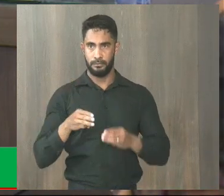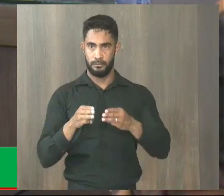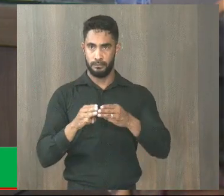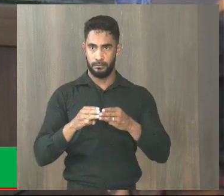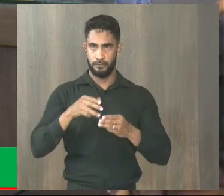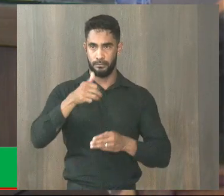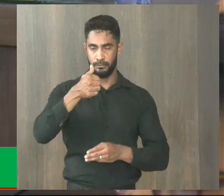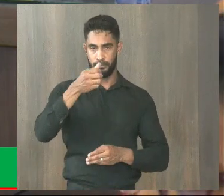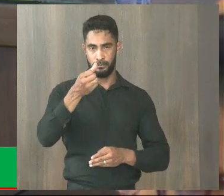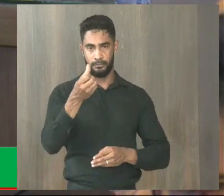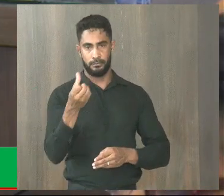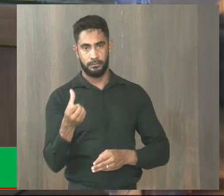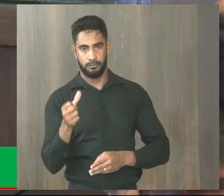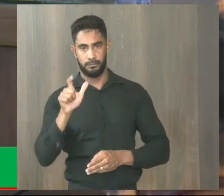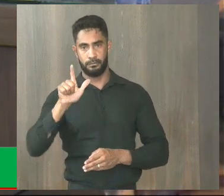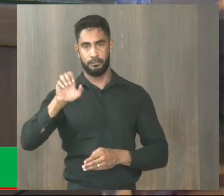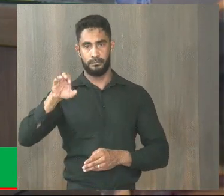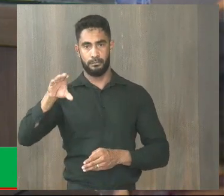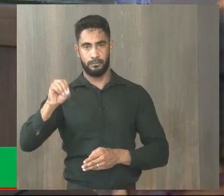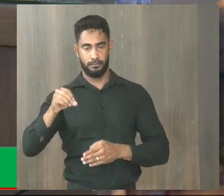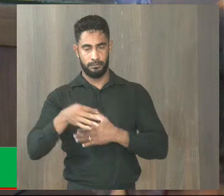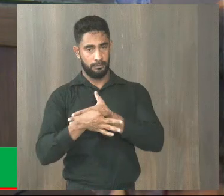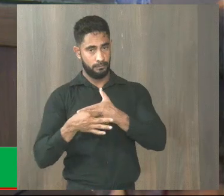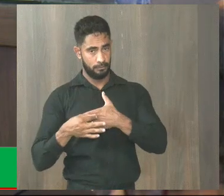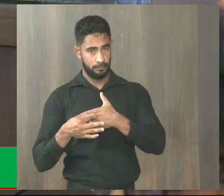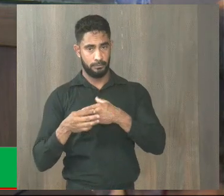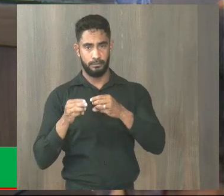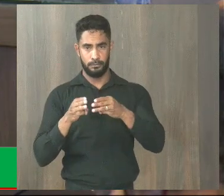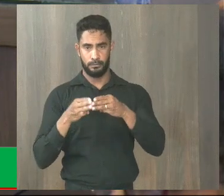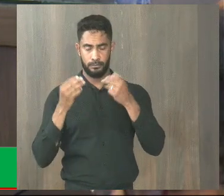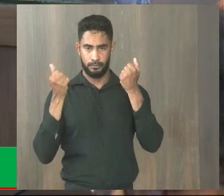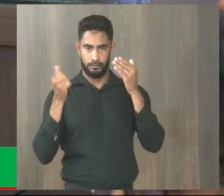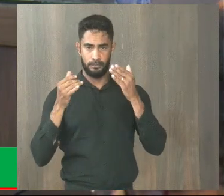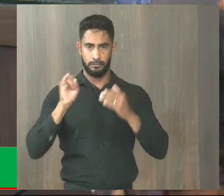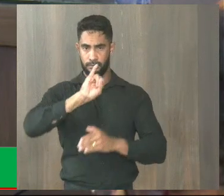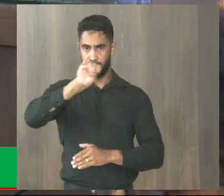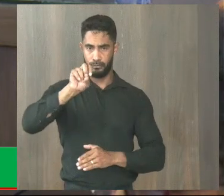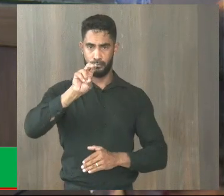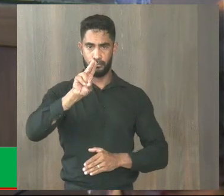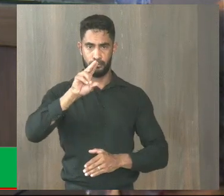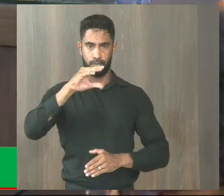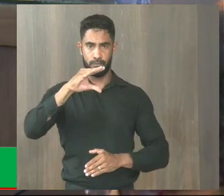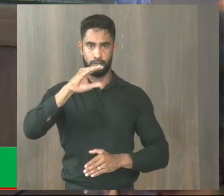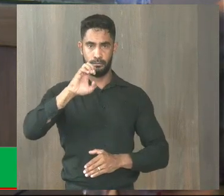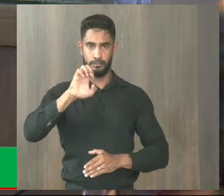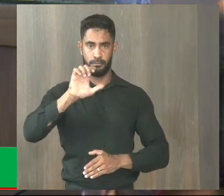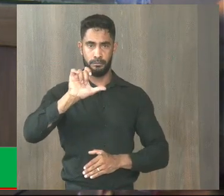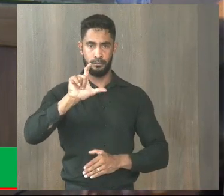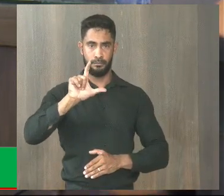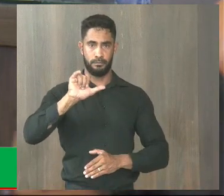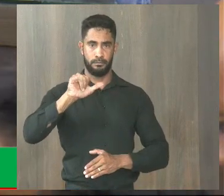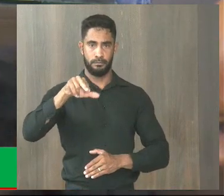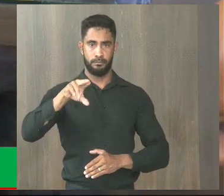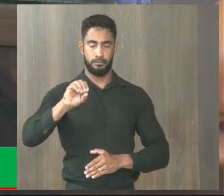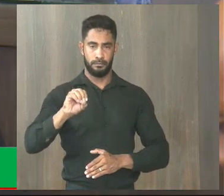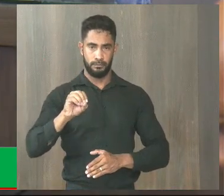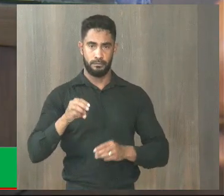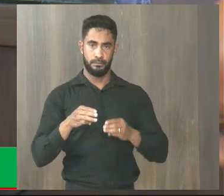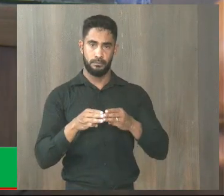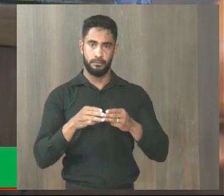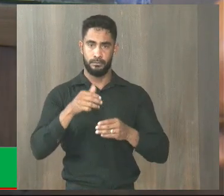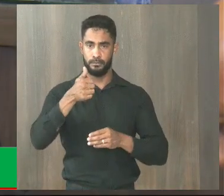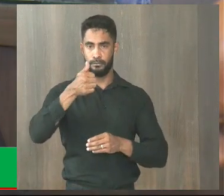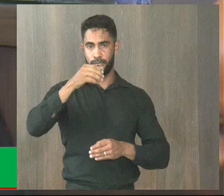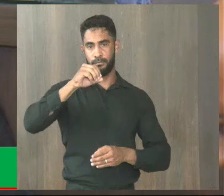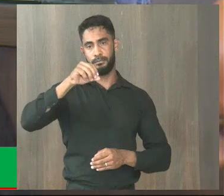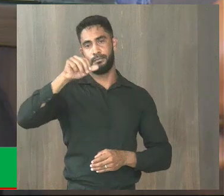de 2024, de autoria do vereador Léo de Bem. Moção de aplausos com o senhor Juscelino Teodoro de Souza. Requerimento 107